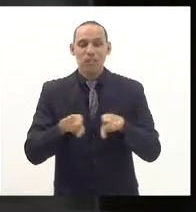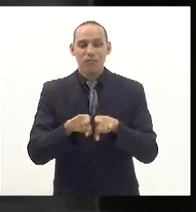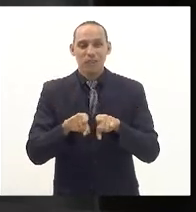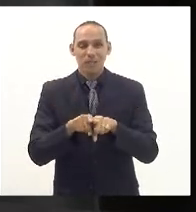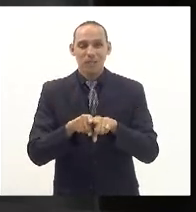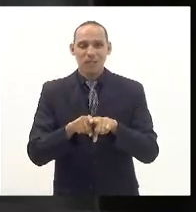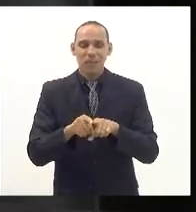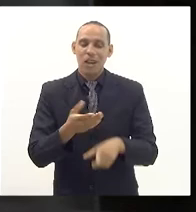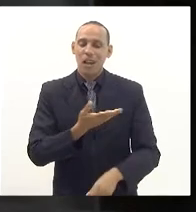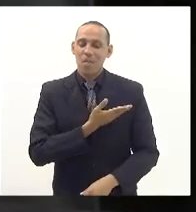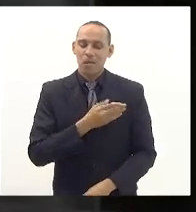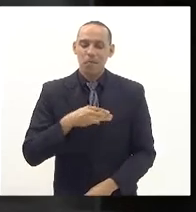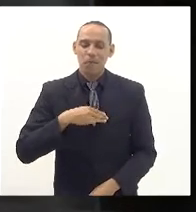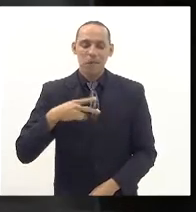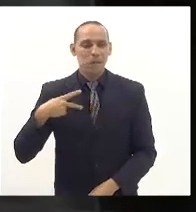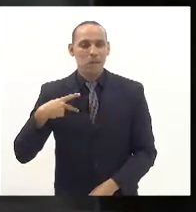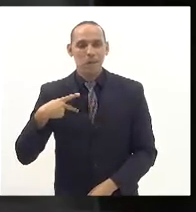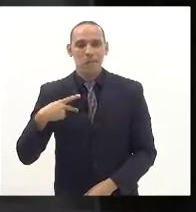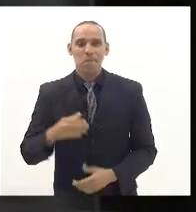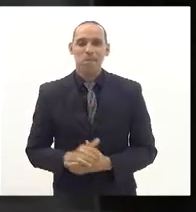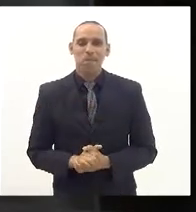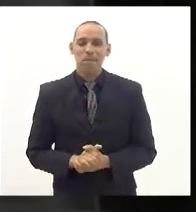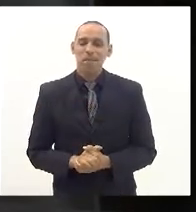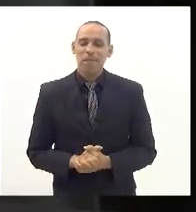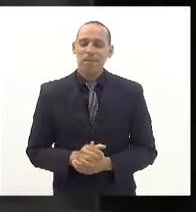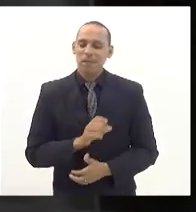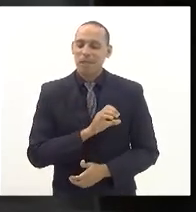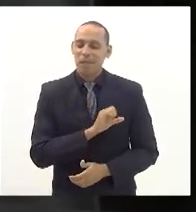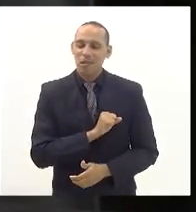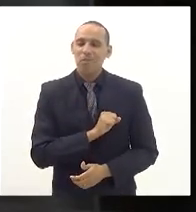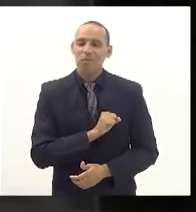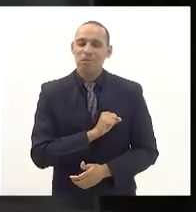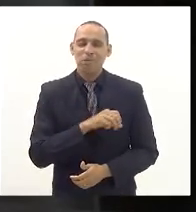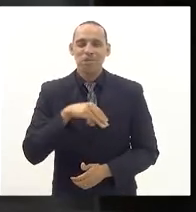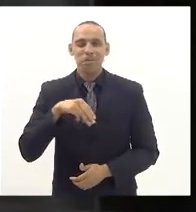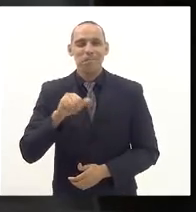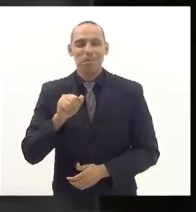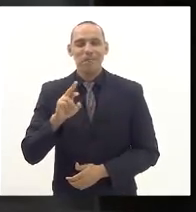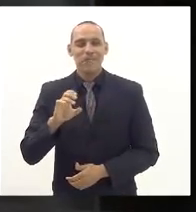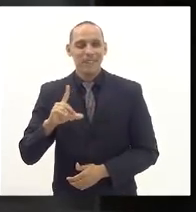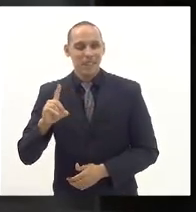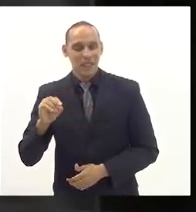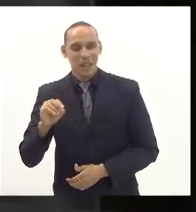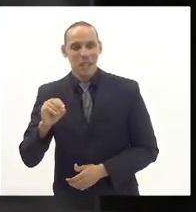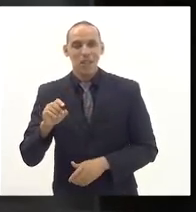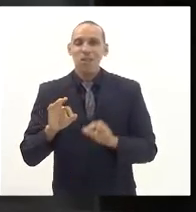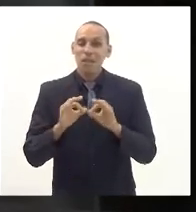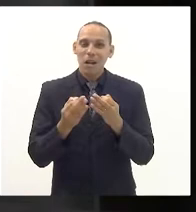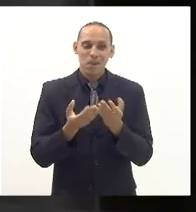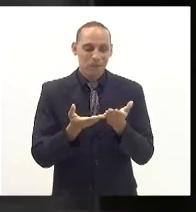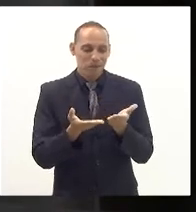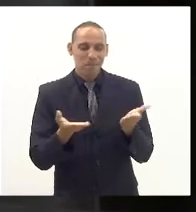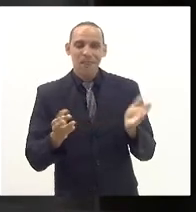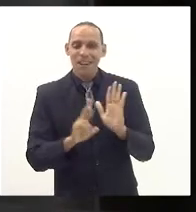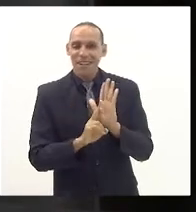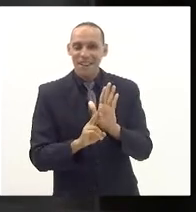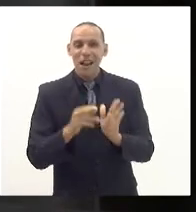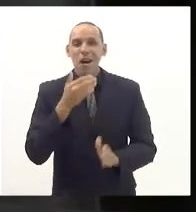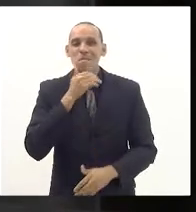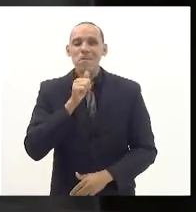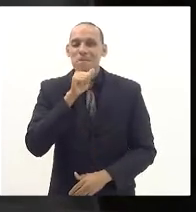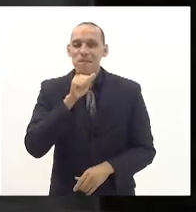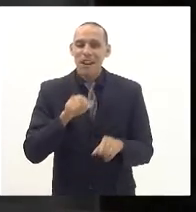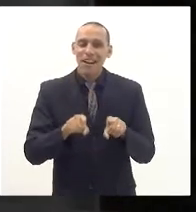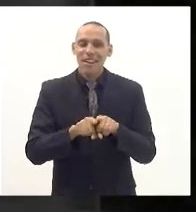colegas do Ministério Público meu caro colega Marcelo Muniz sua família que representada pelo seu